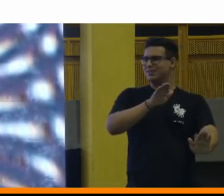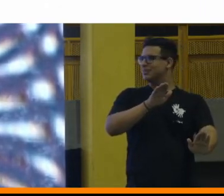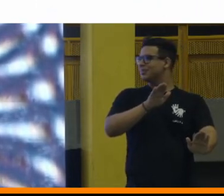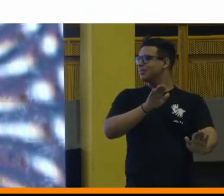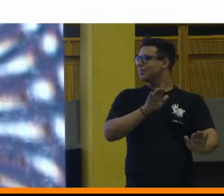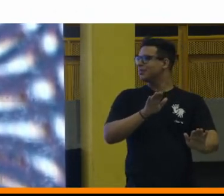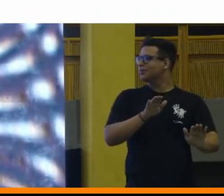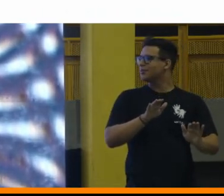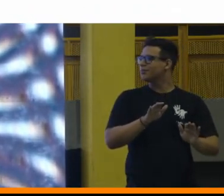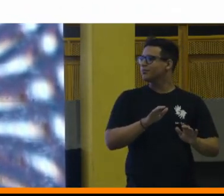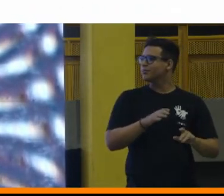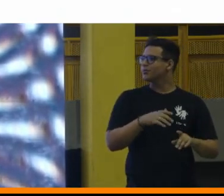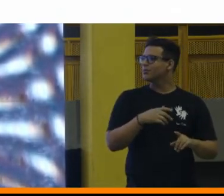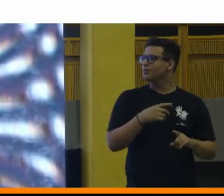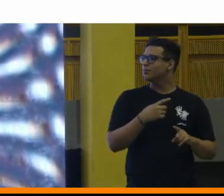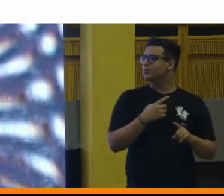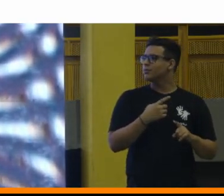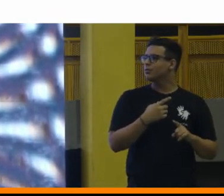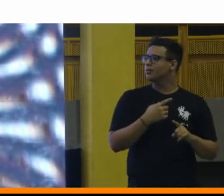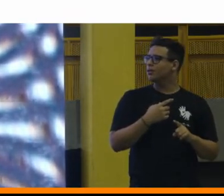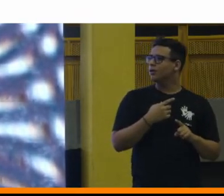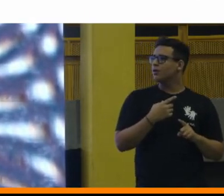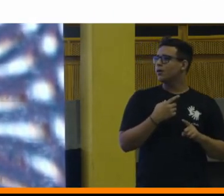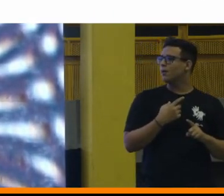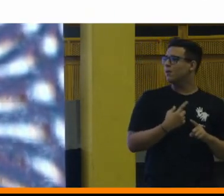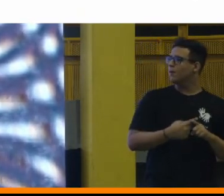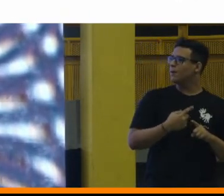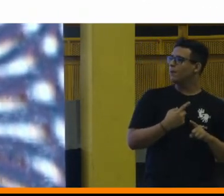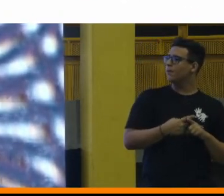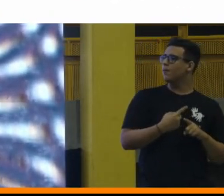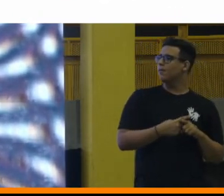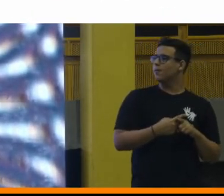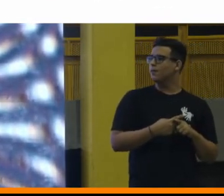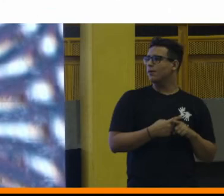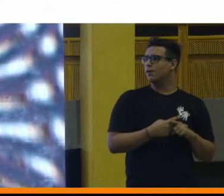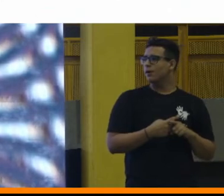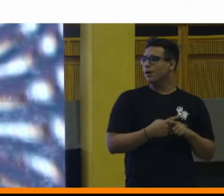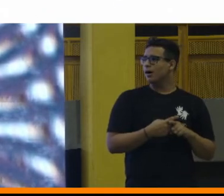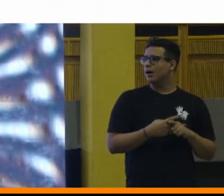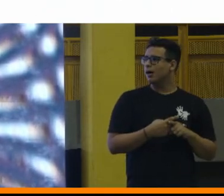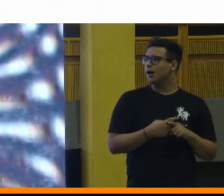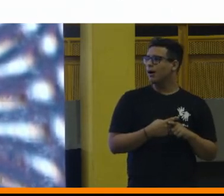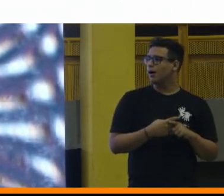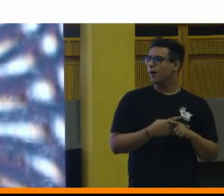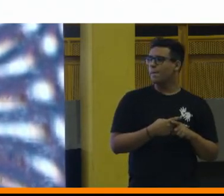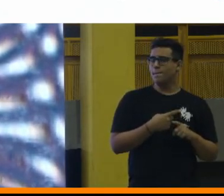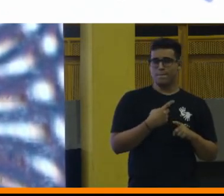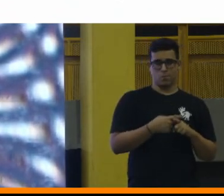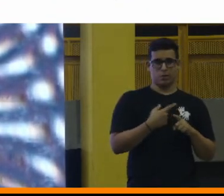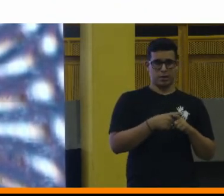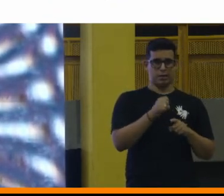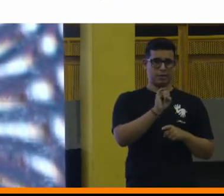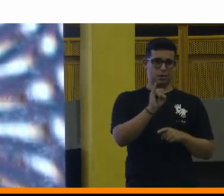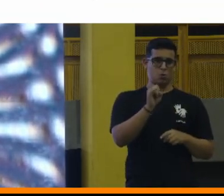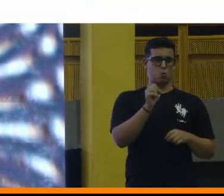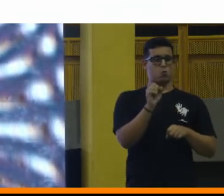pare, porque a tendência natural do carro, se está em movimento, é continuar em